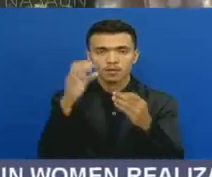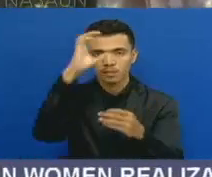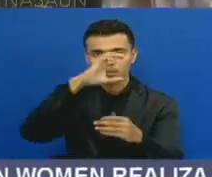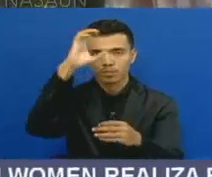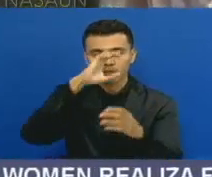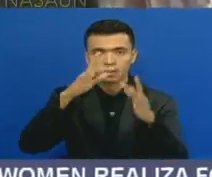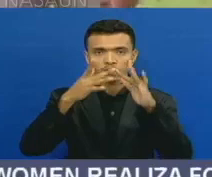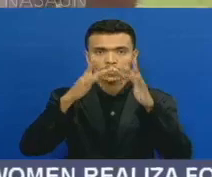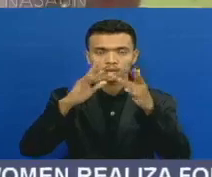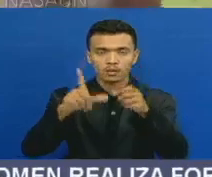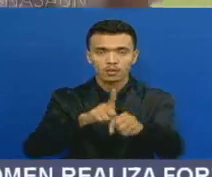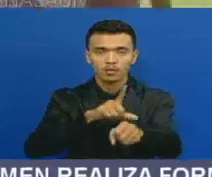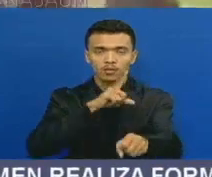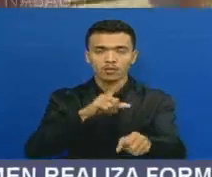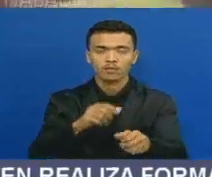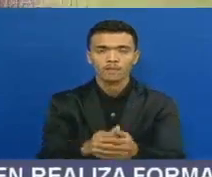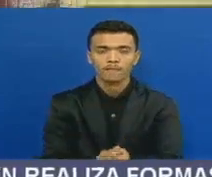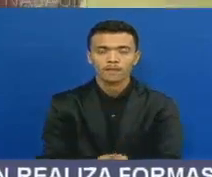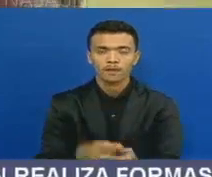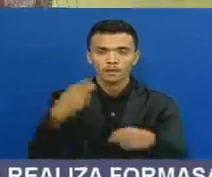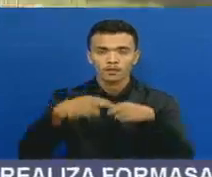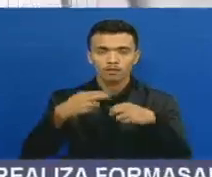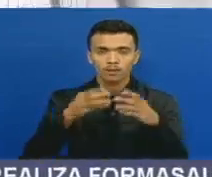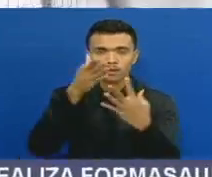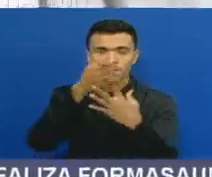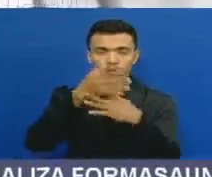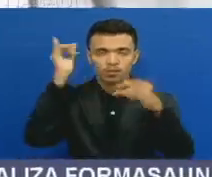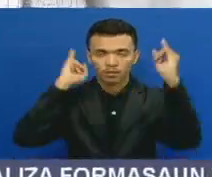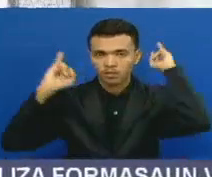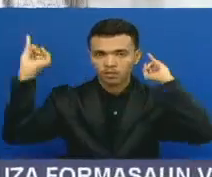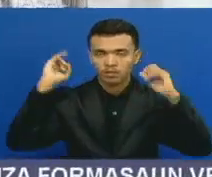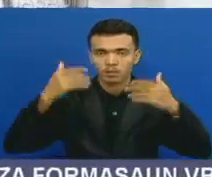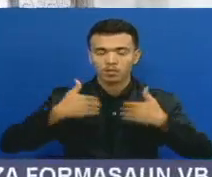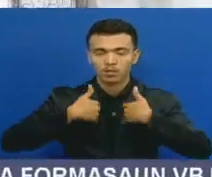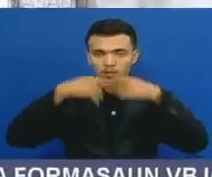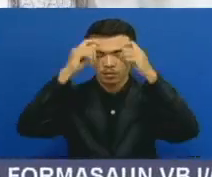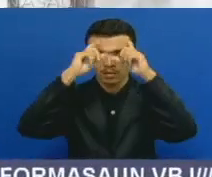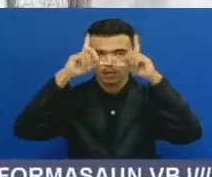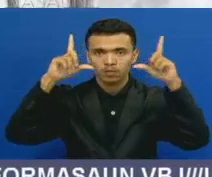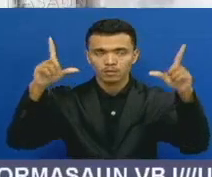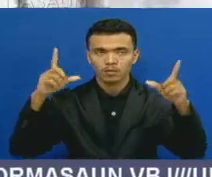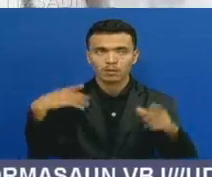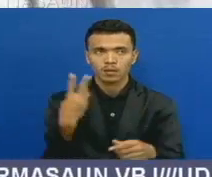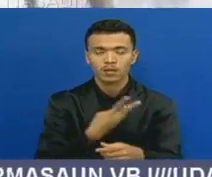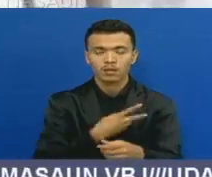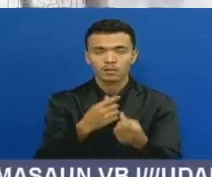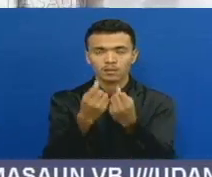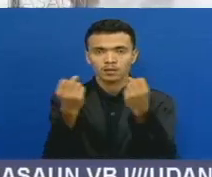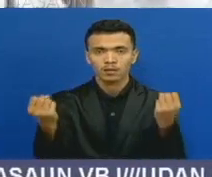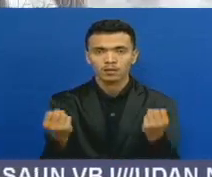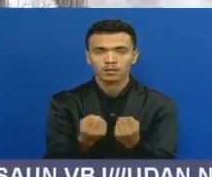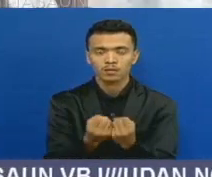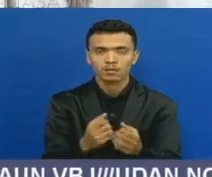fatindok no susar aseso informasaun iha rai laran. Ami sana naile, atu dere tele liu no kona wa ami na